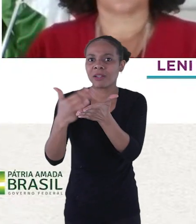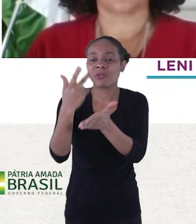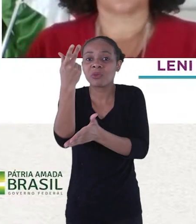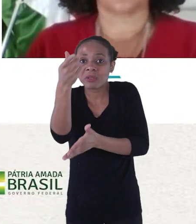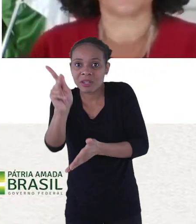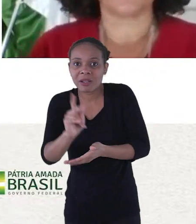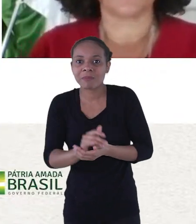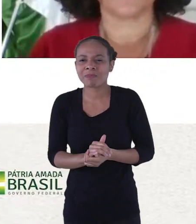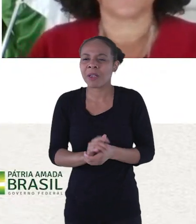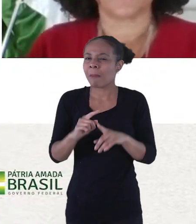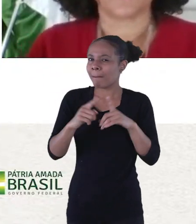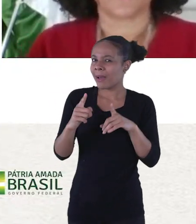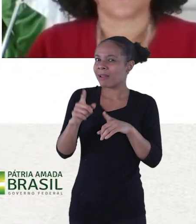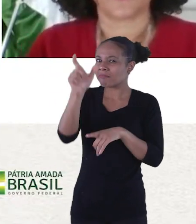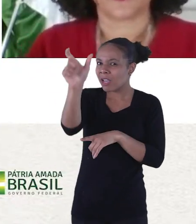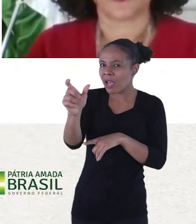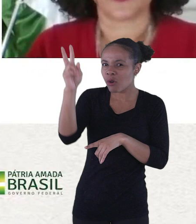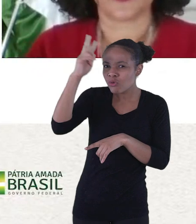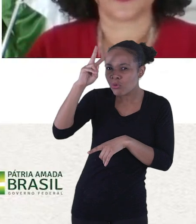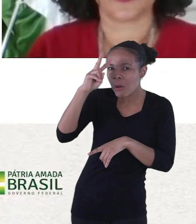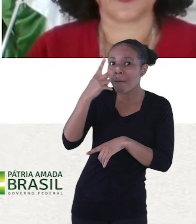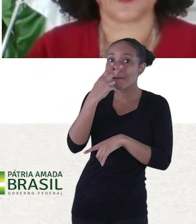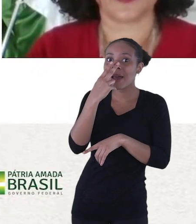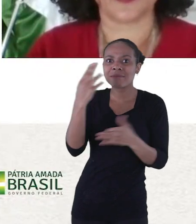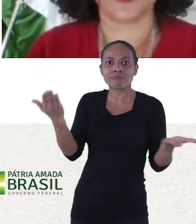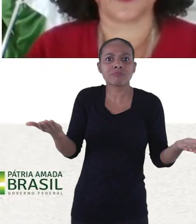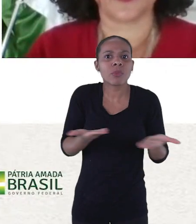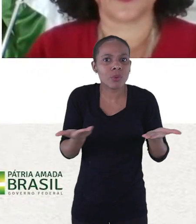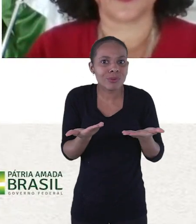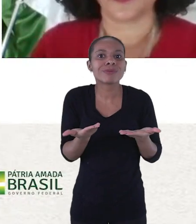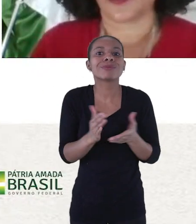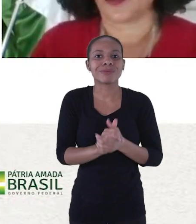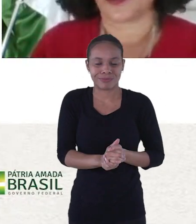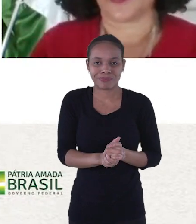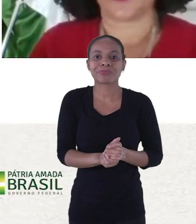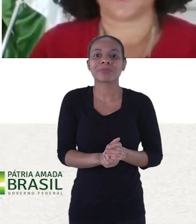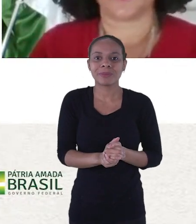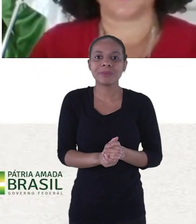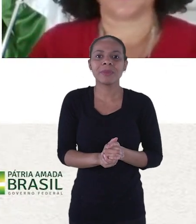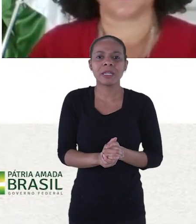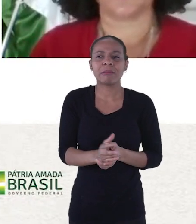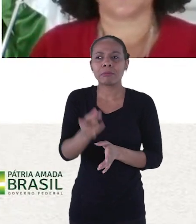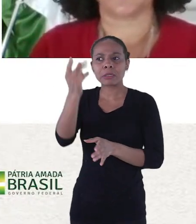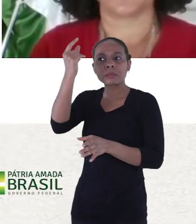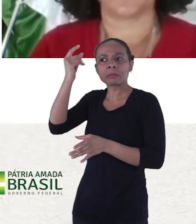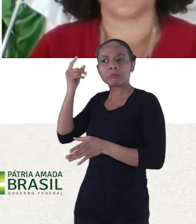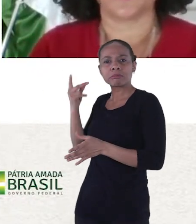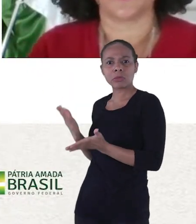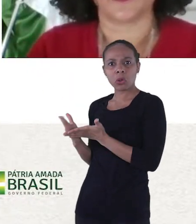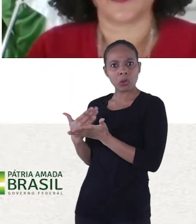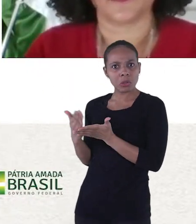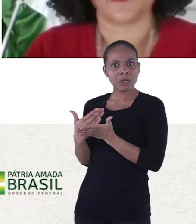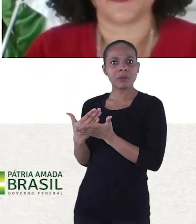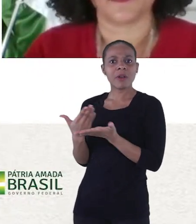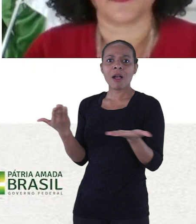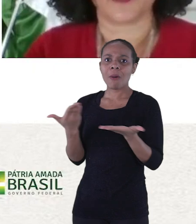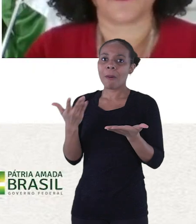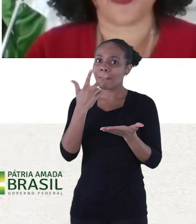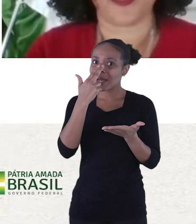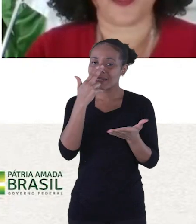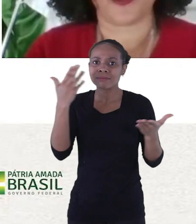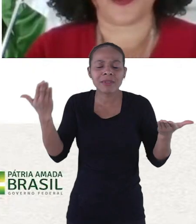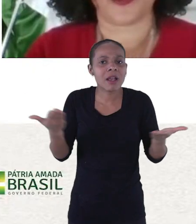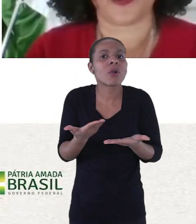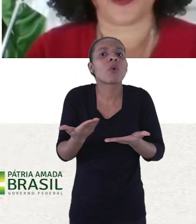mostra muito atual, pelo que o Tom falou, 60 anos depois, né, de sua primeira publicação, ela está aí, viva e agora